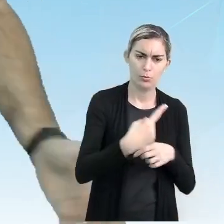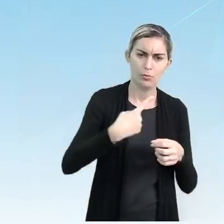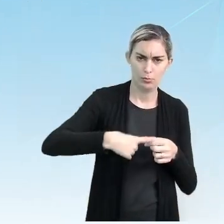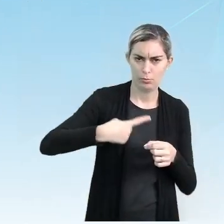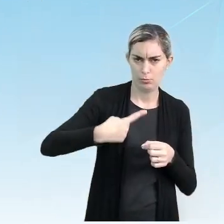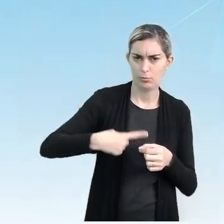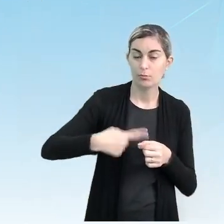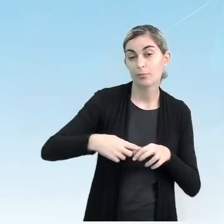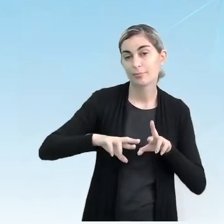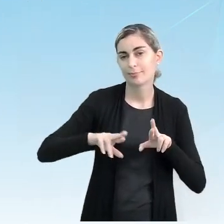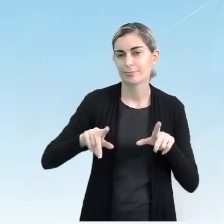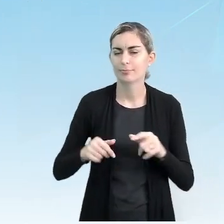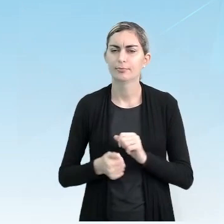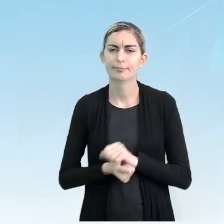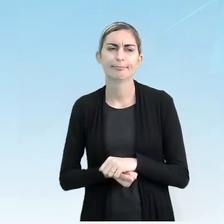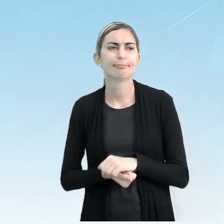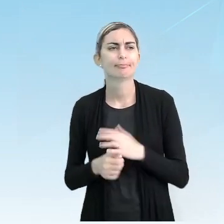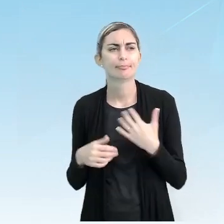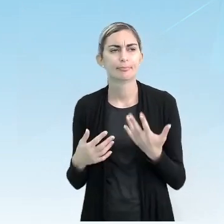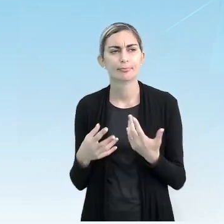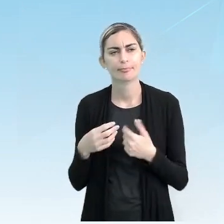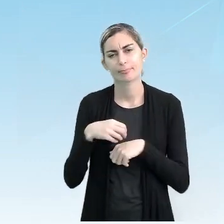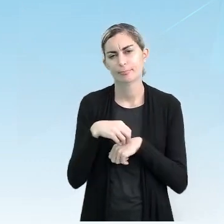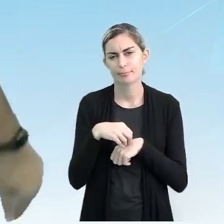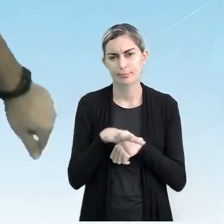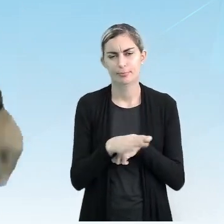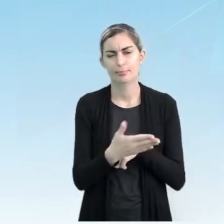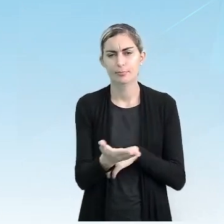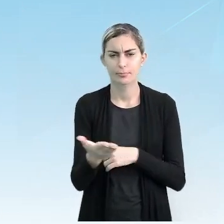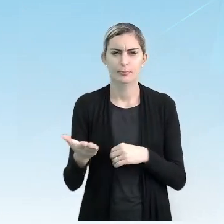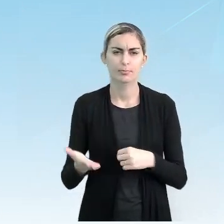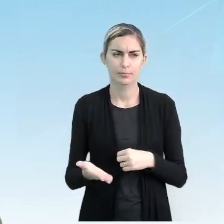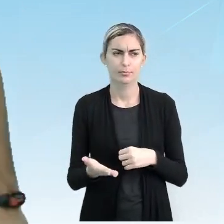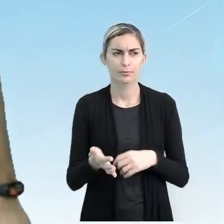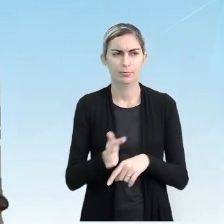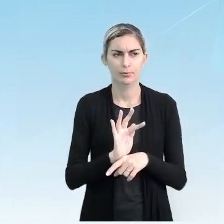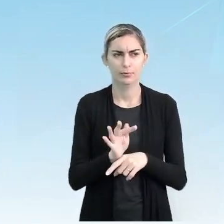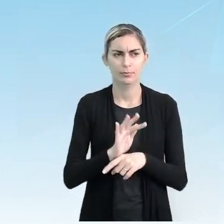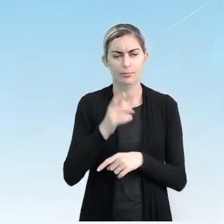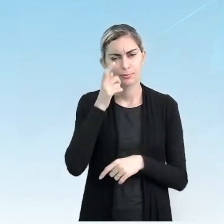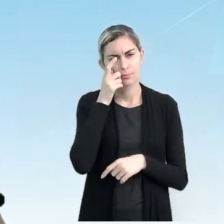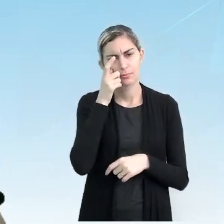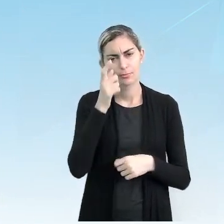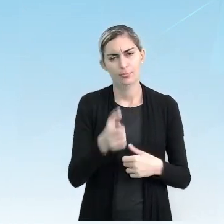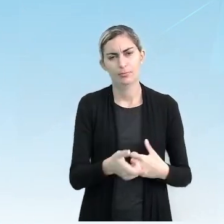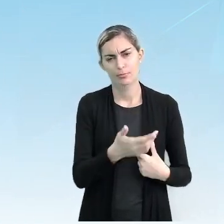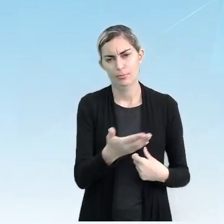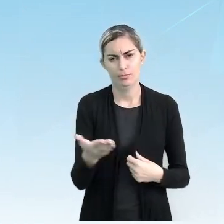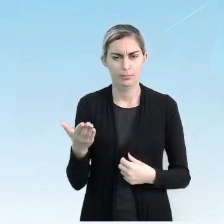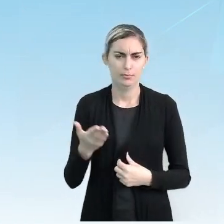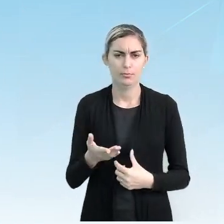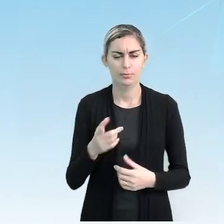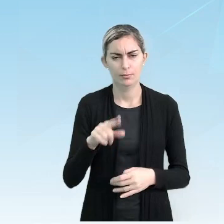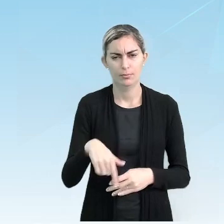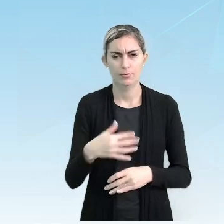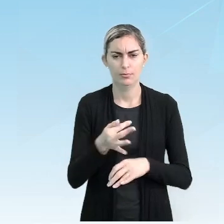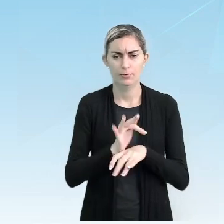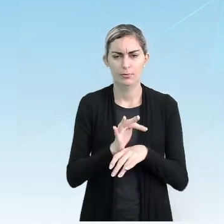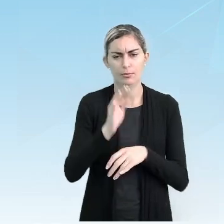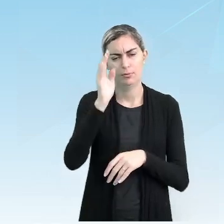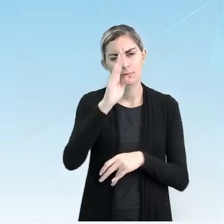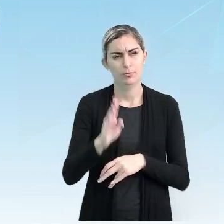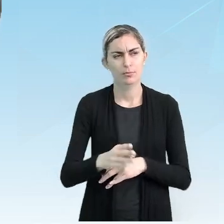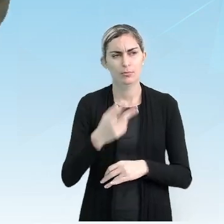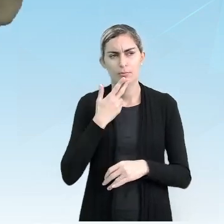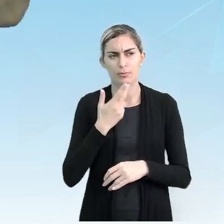interior é de outra. Então, vou dar um filme aqui bem interessante para que vocês possam assistir. Um filme brasileiro que